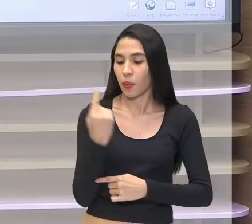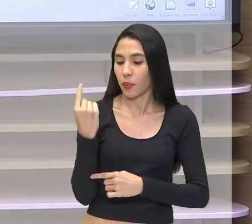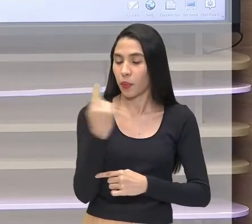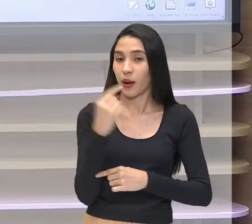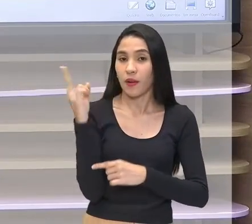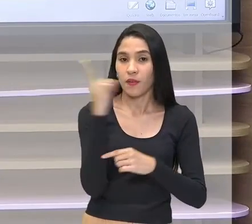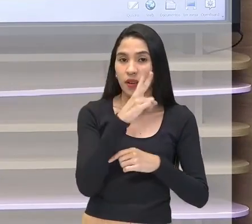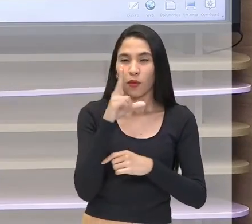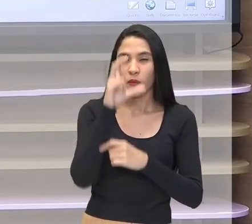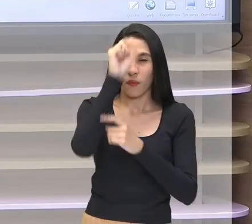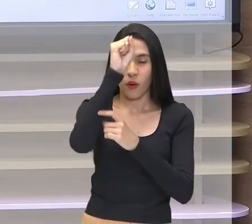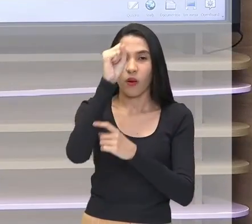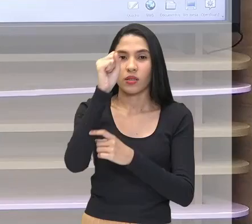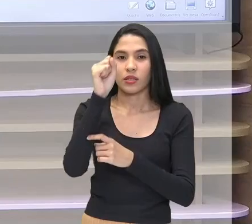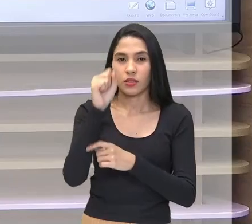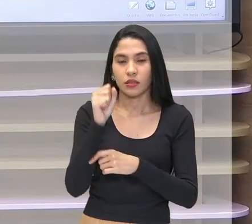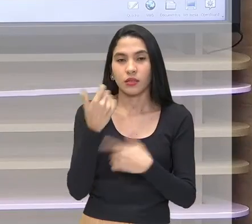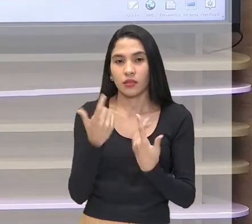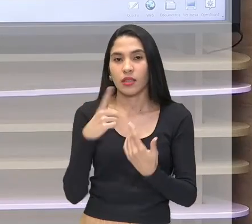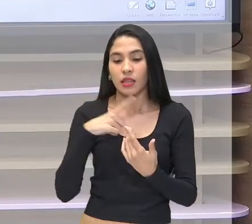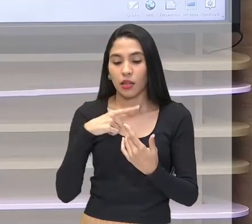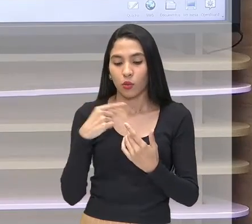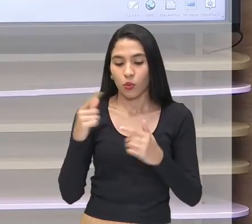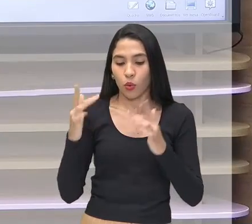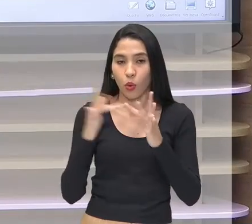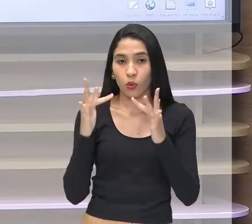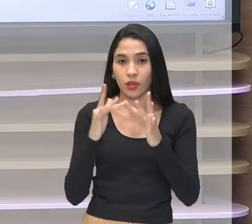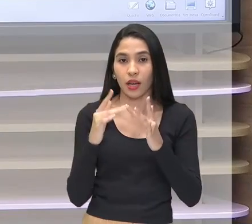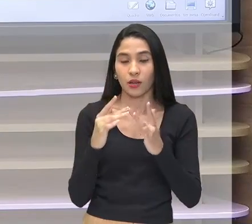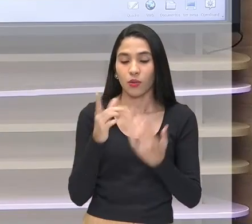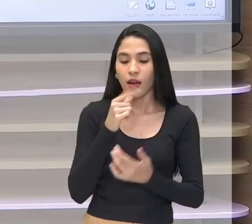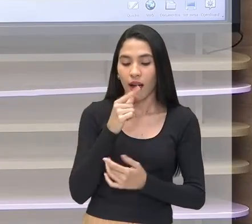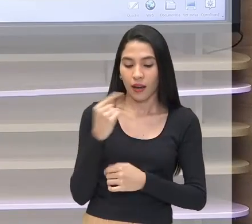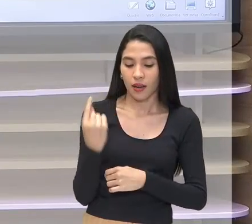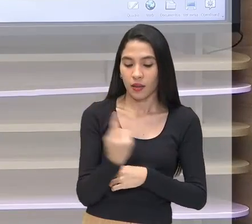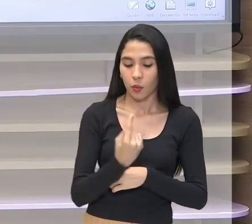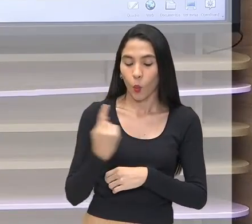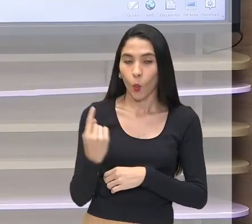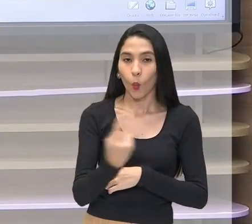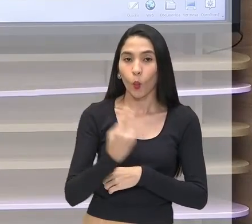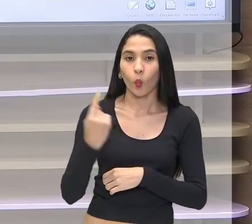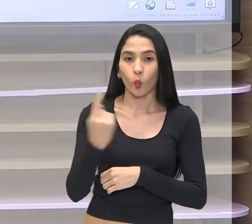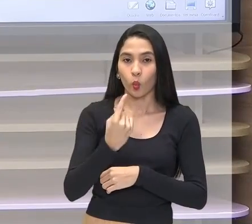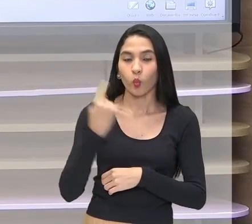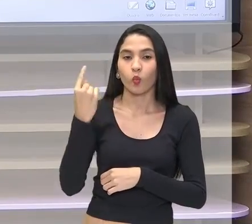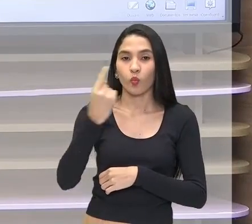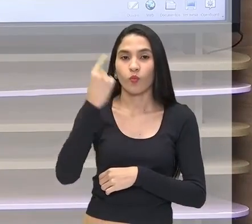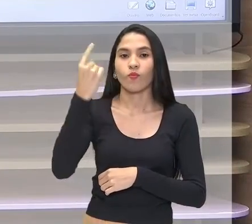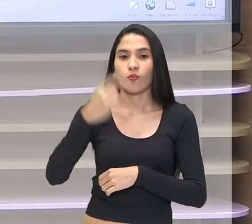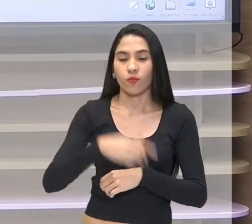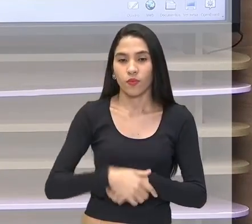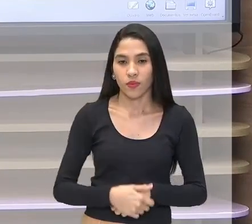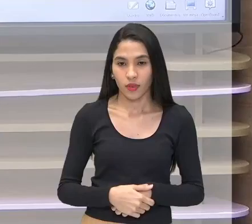mais forte que, por ser na água, ele suga essa